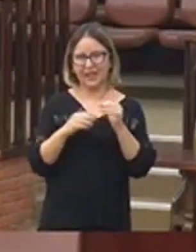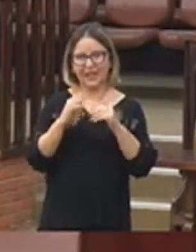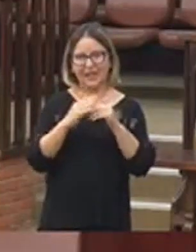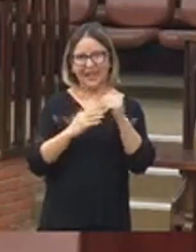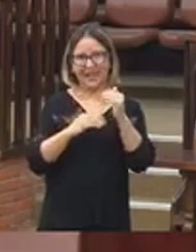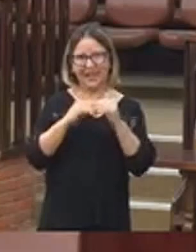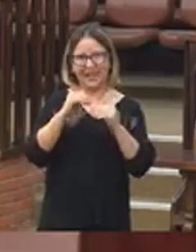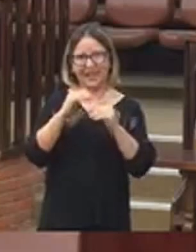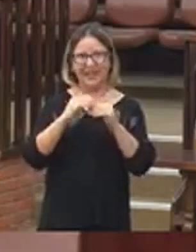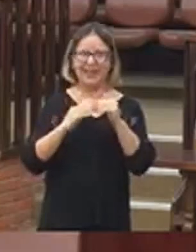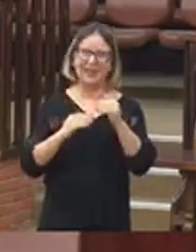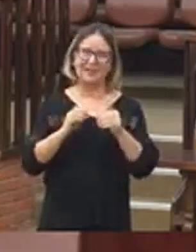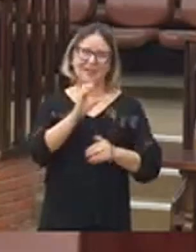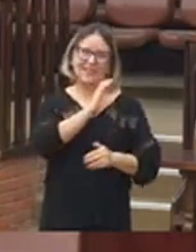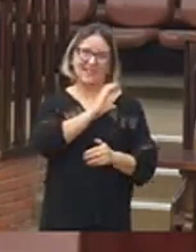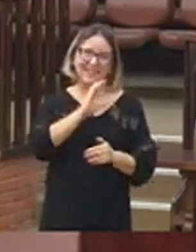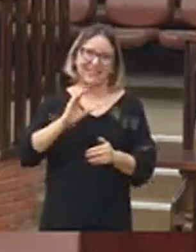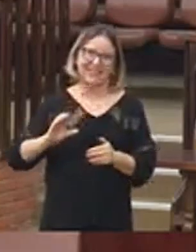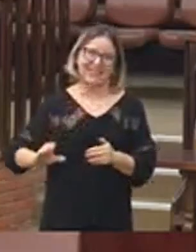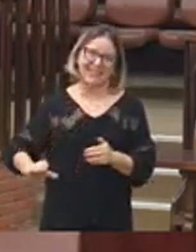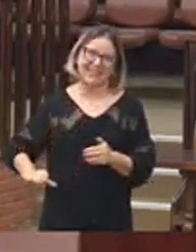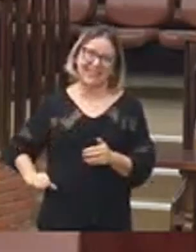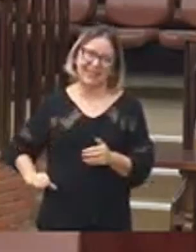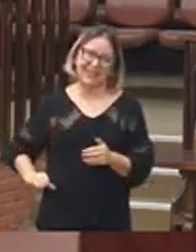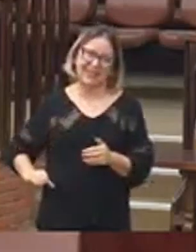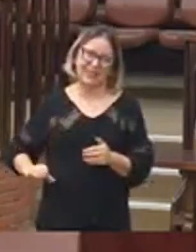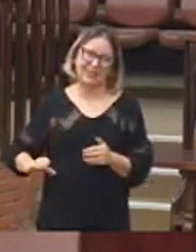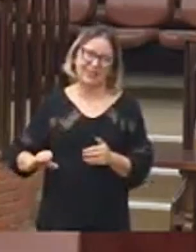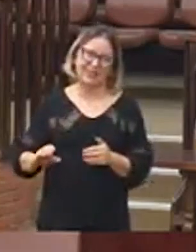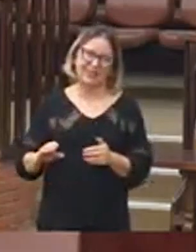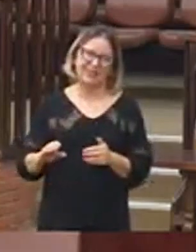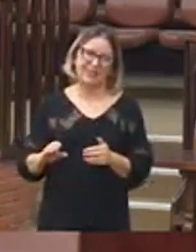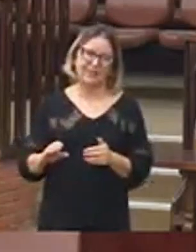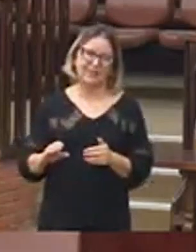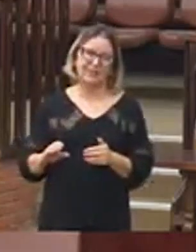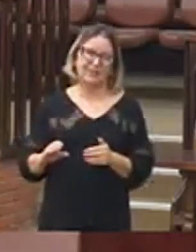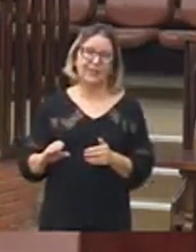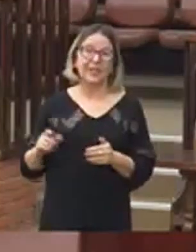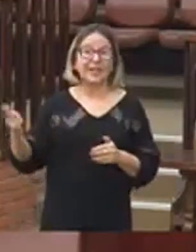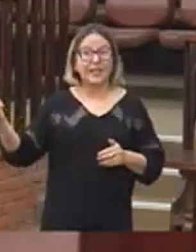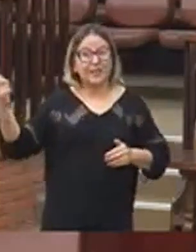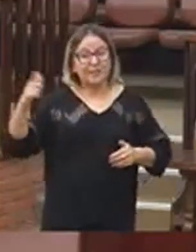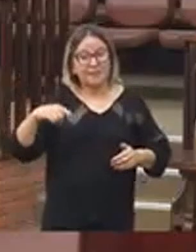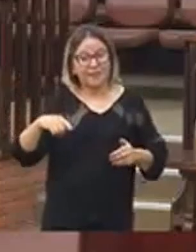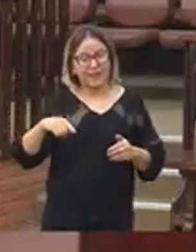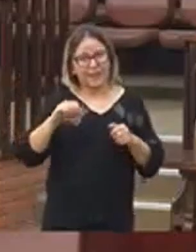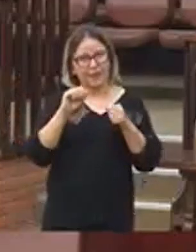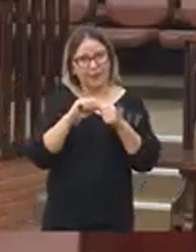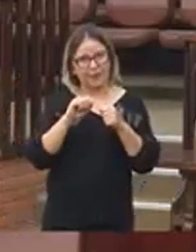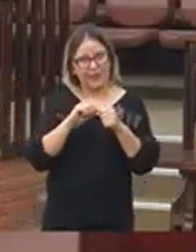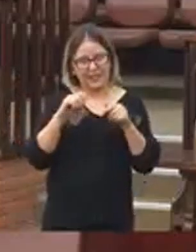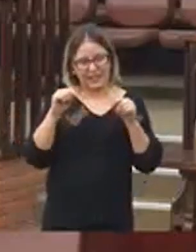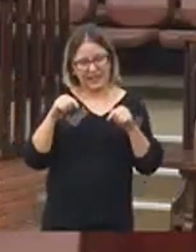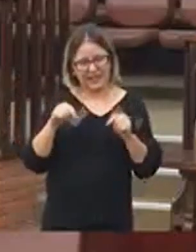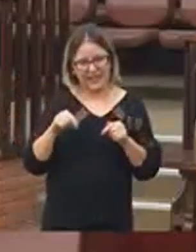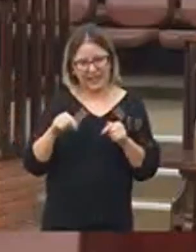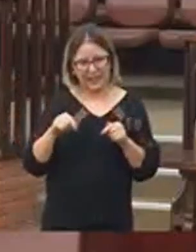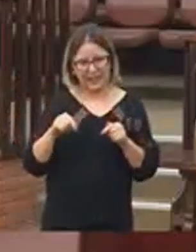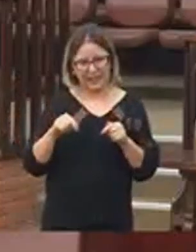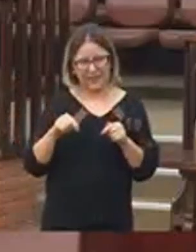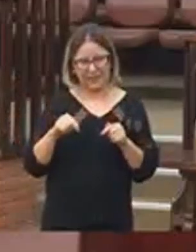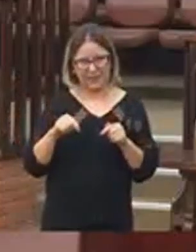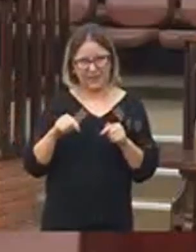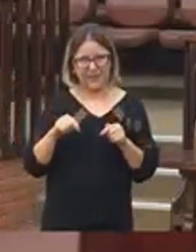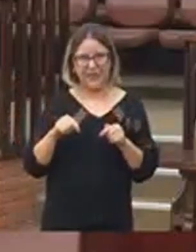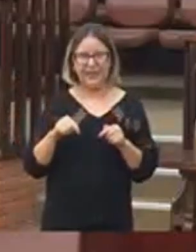obra de Cristo, do que ele veio fazer, que é nos tirar a vida e nos dar